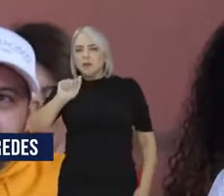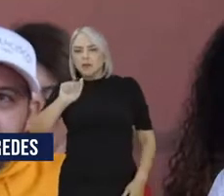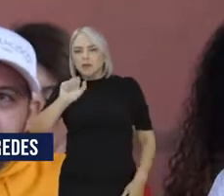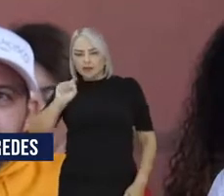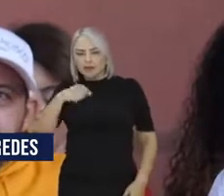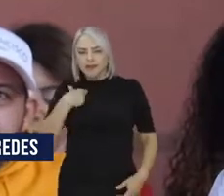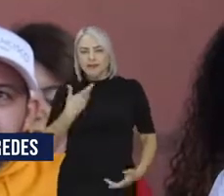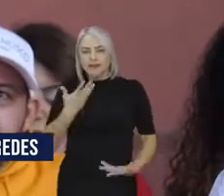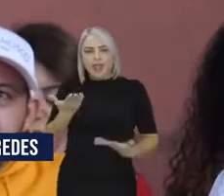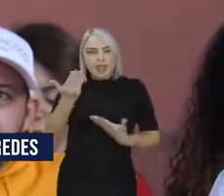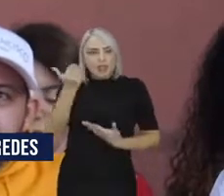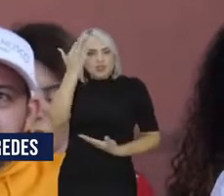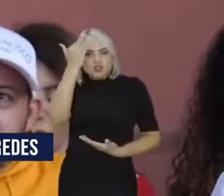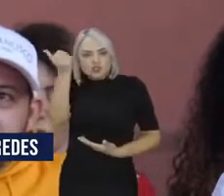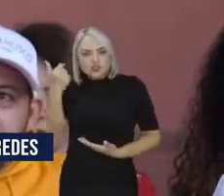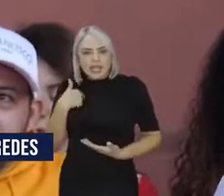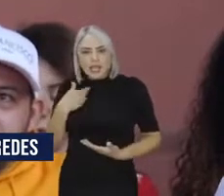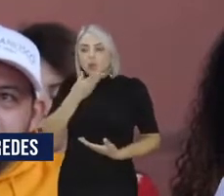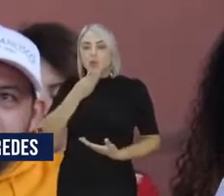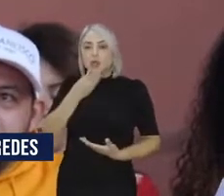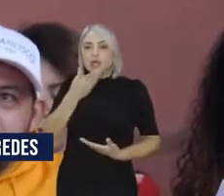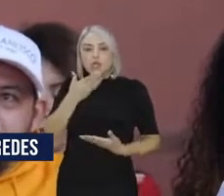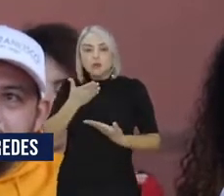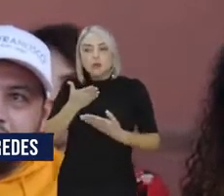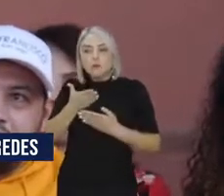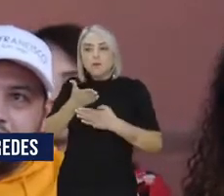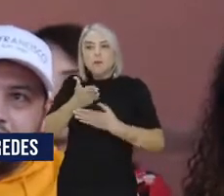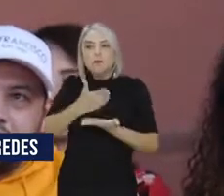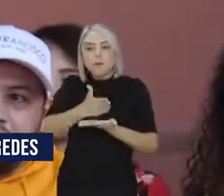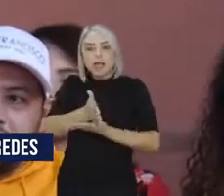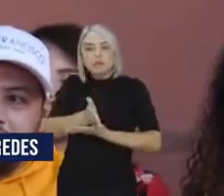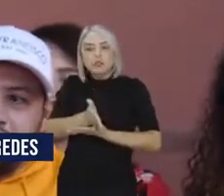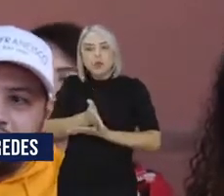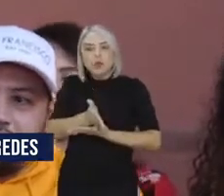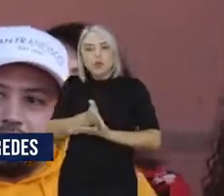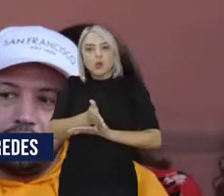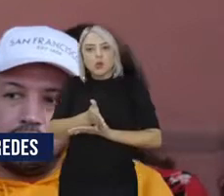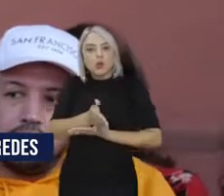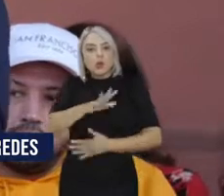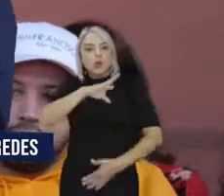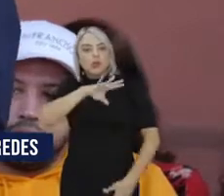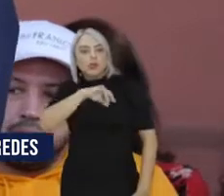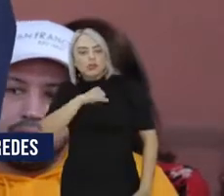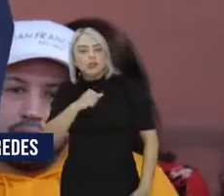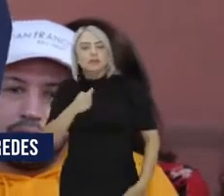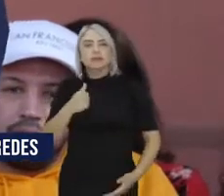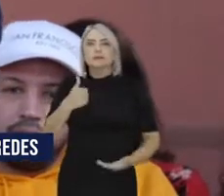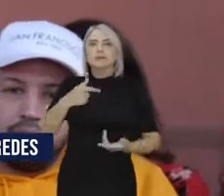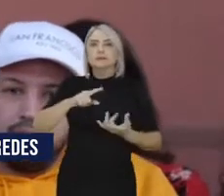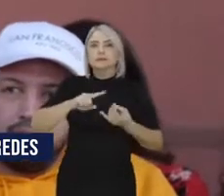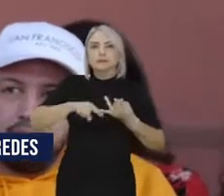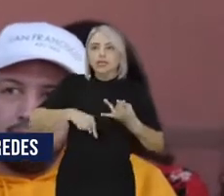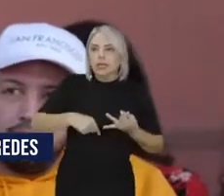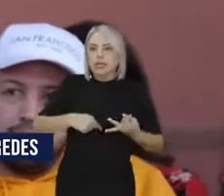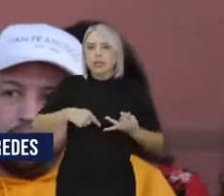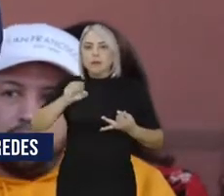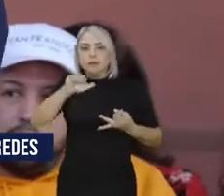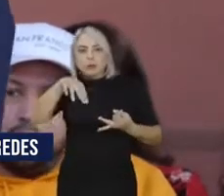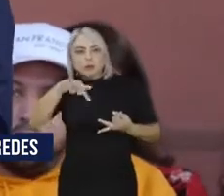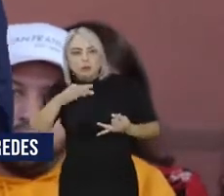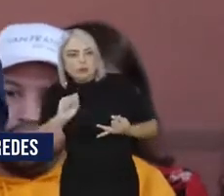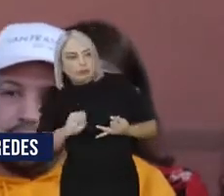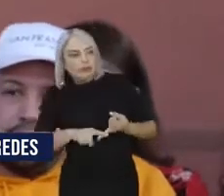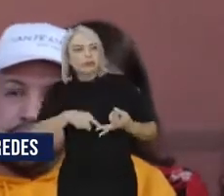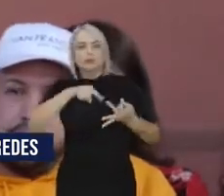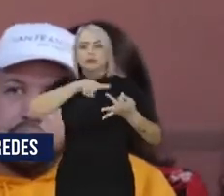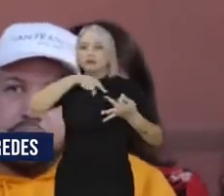Esse menino passou pelo Corinthians, esse menino passou, sabe, pelo Santos, ele menino passou pelo São